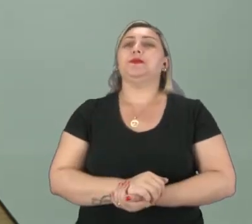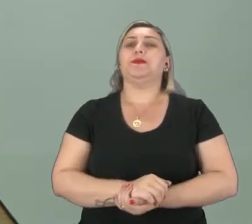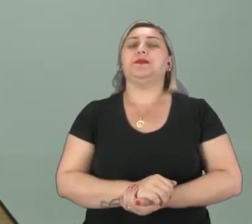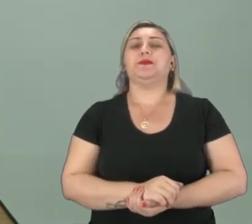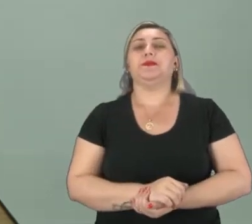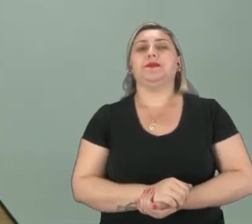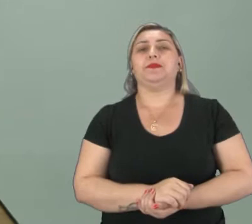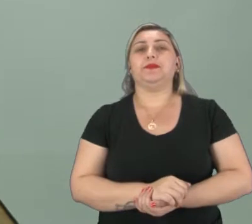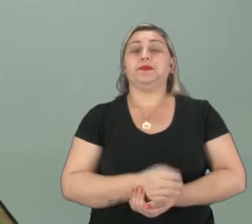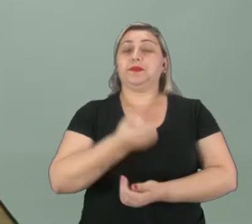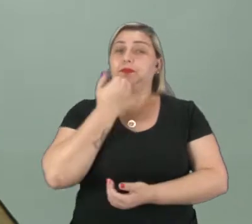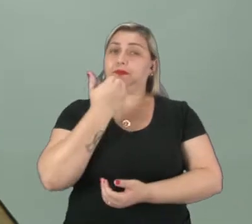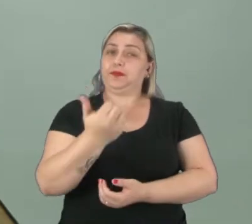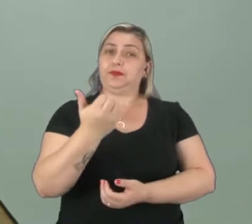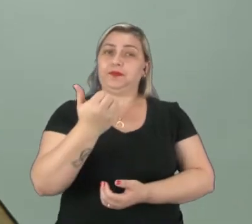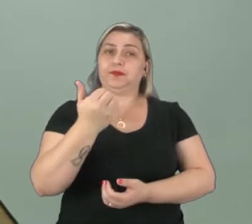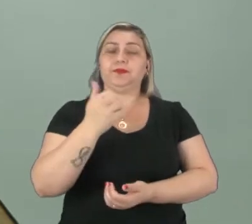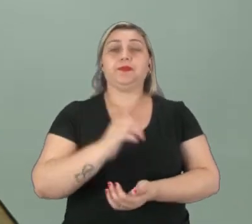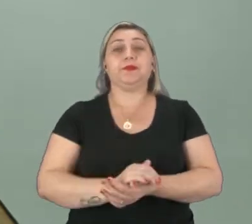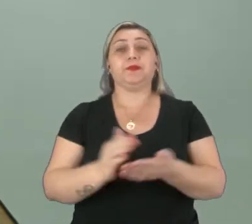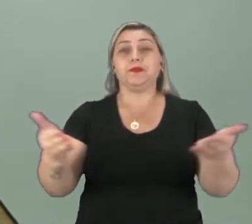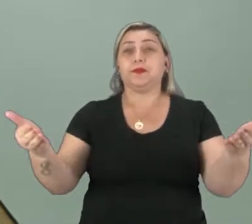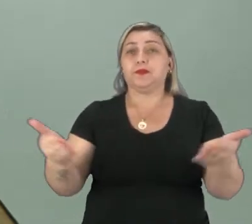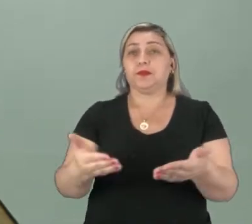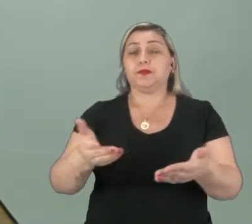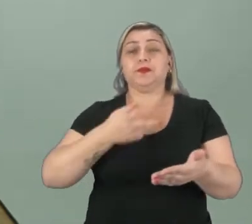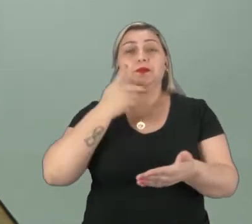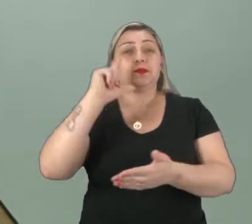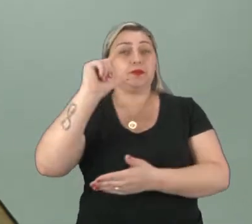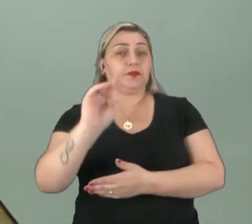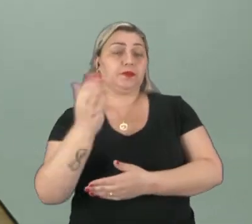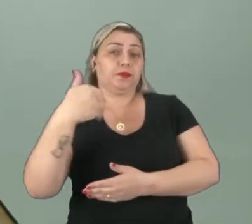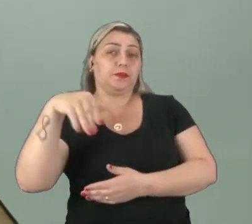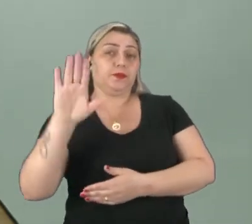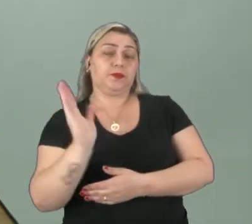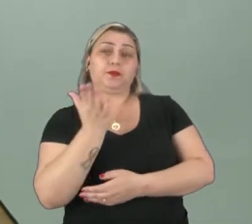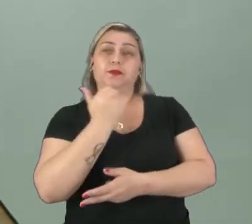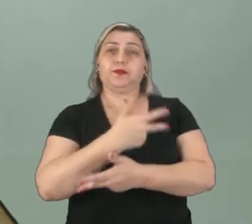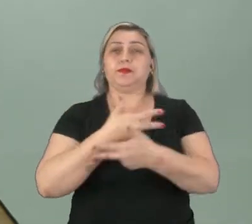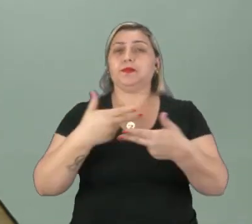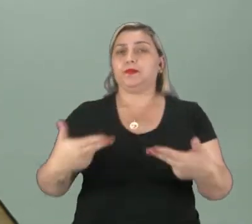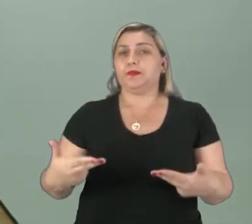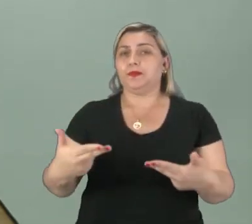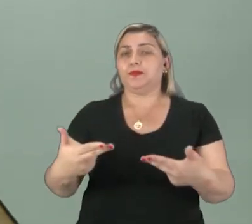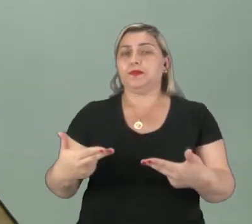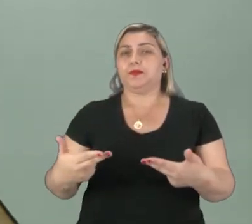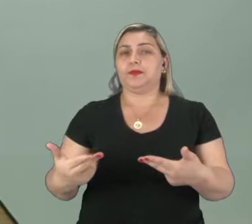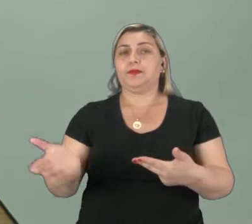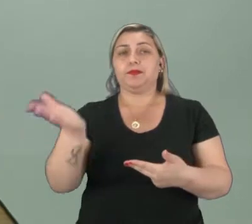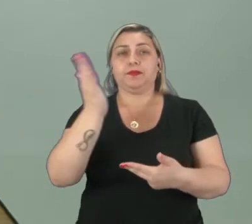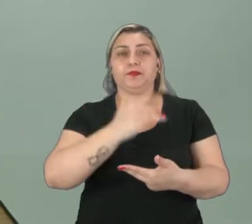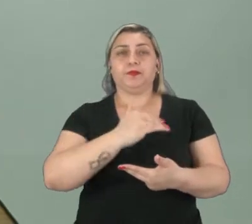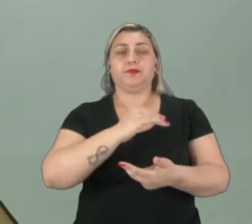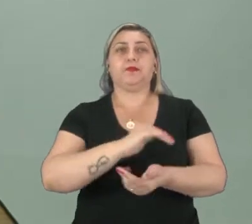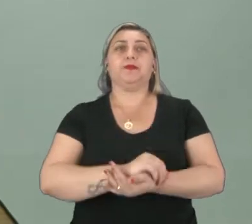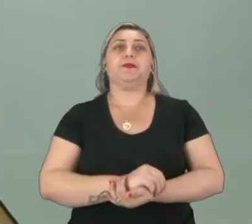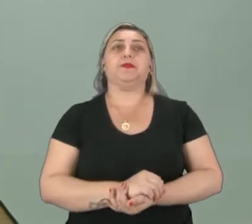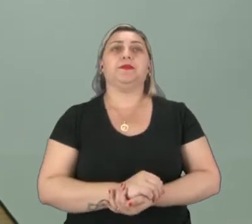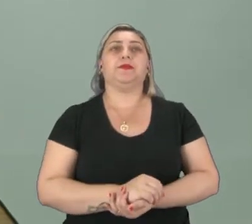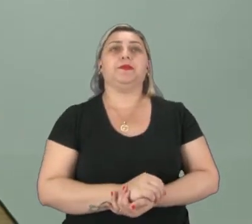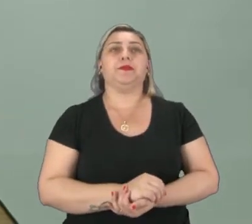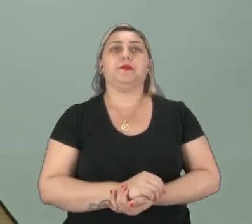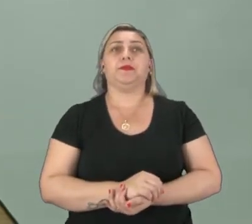bem regular, tá bom? Agora nós vamos falar um pouco mais sobre essa alimentação. Vamos aqui na telinha comigo.